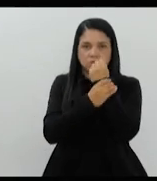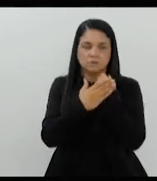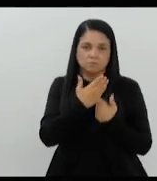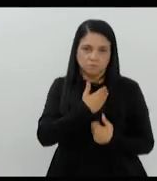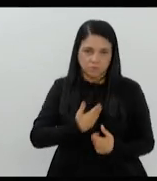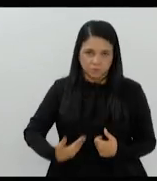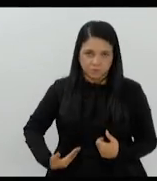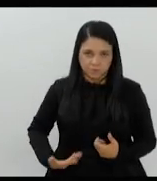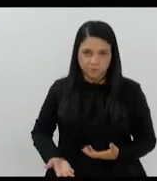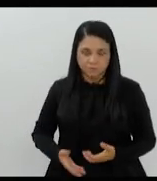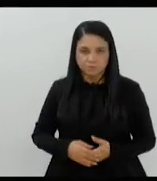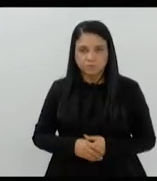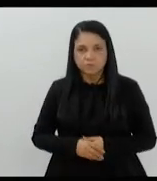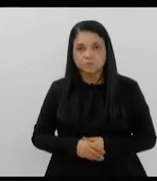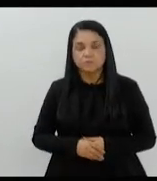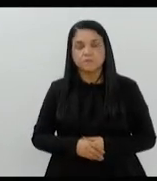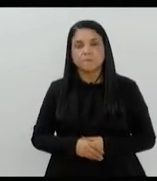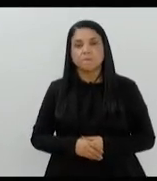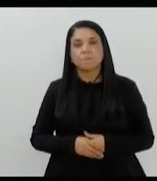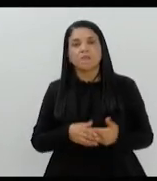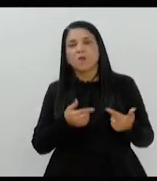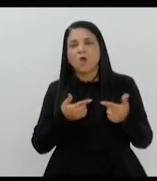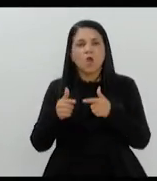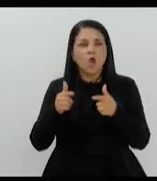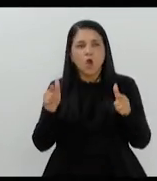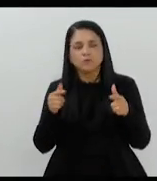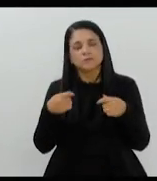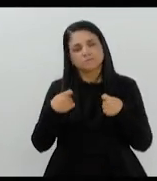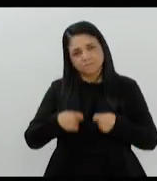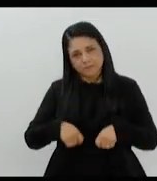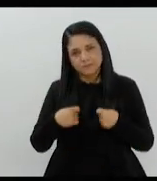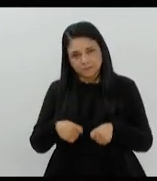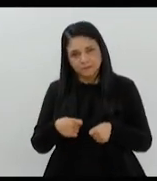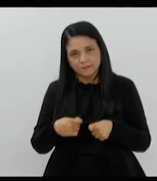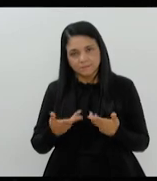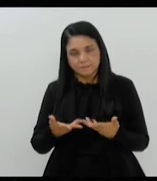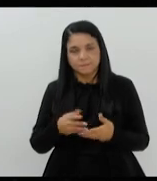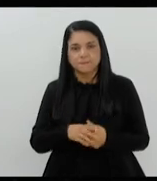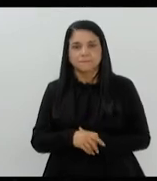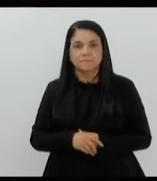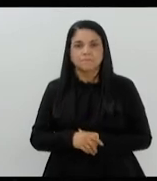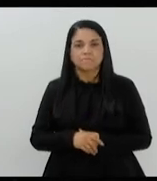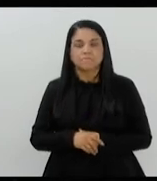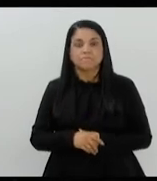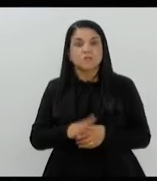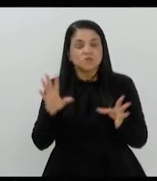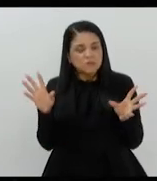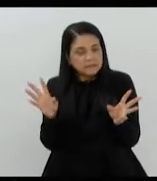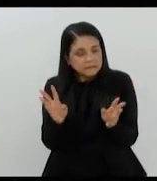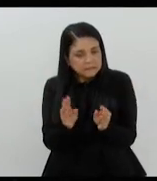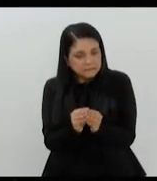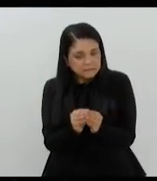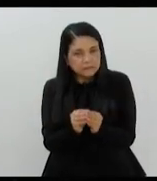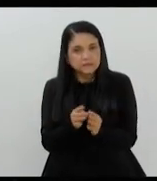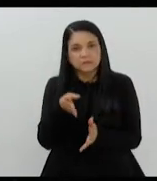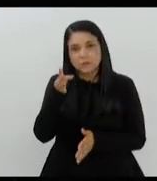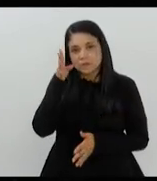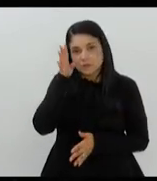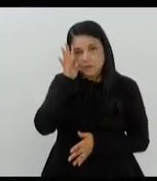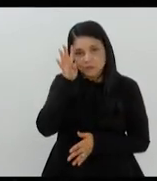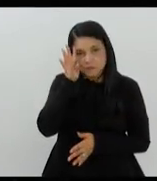pública, entre tantas outras que são necessárias. Então, estou fazendo uma síntese nessa